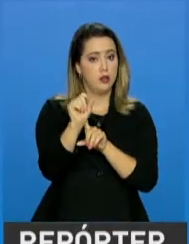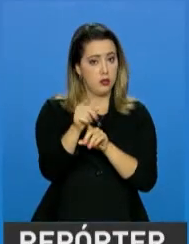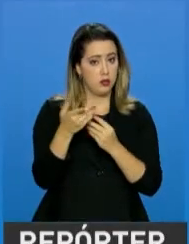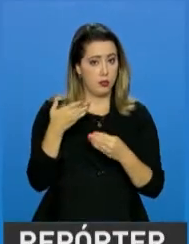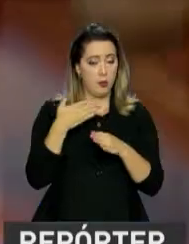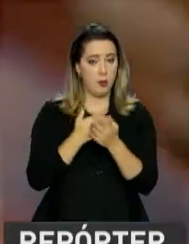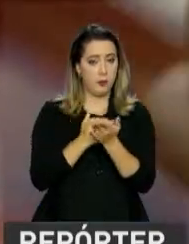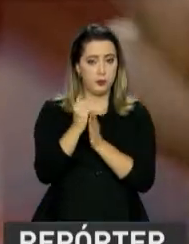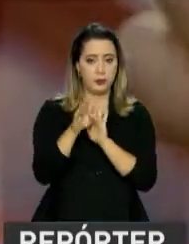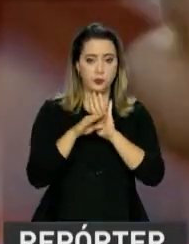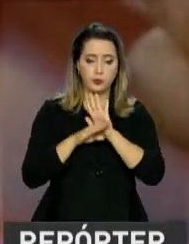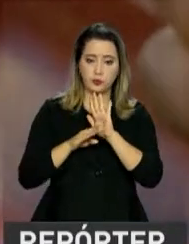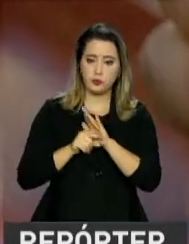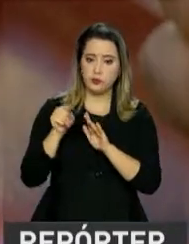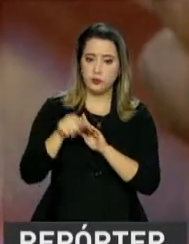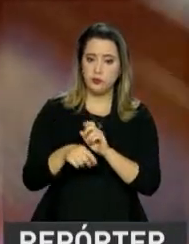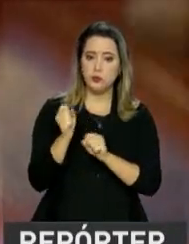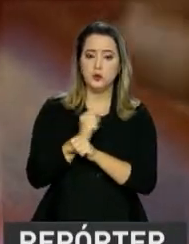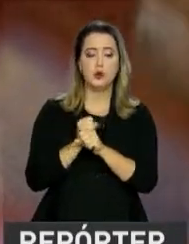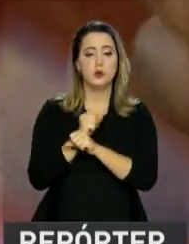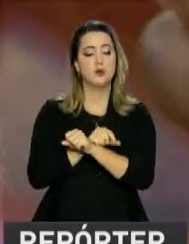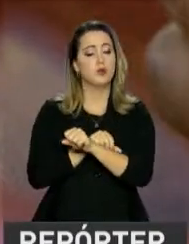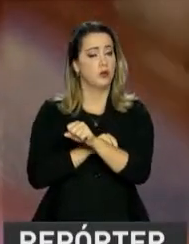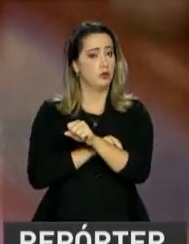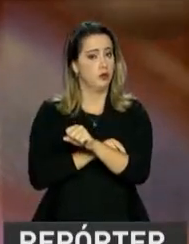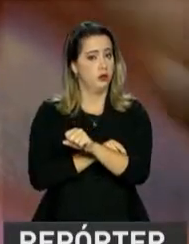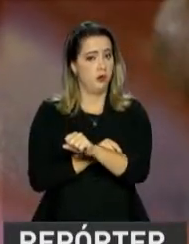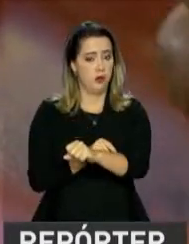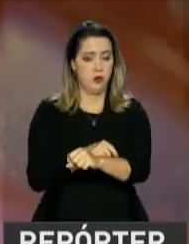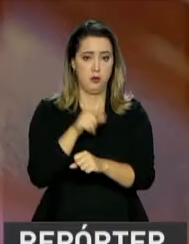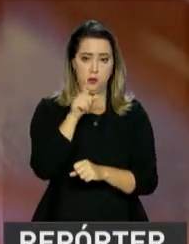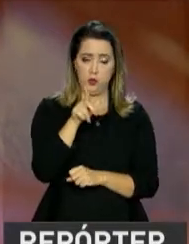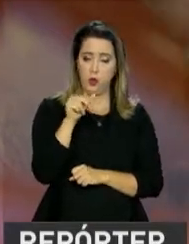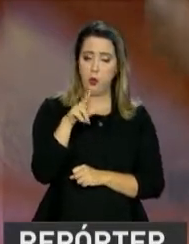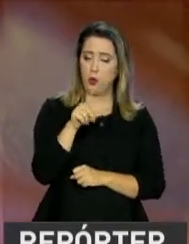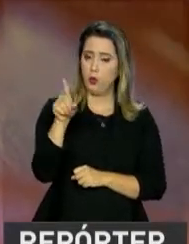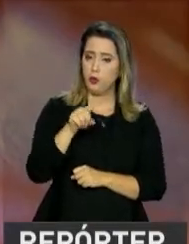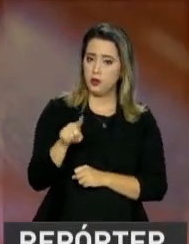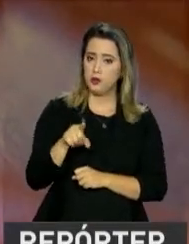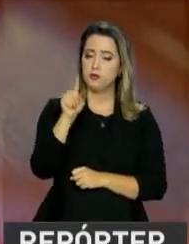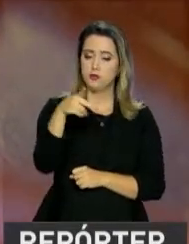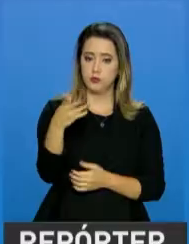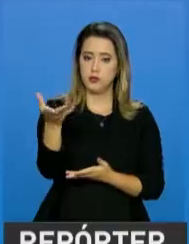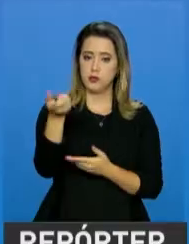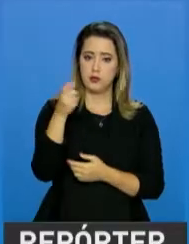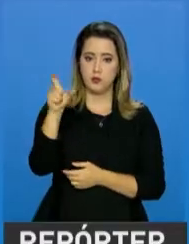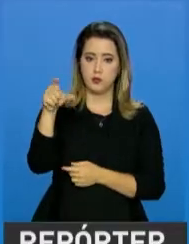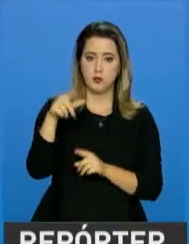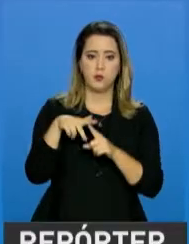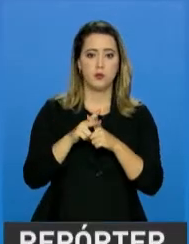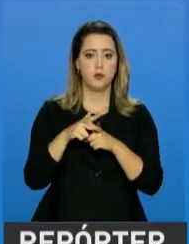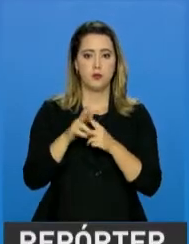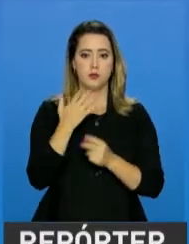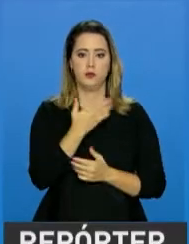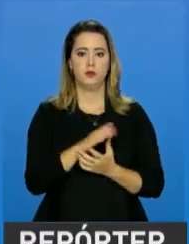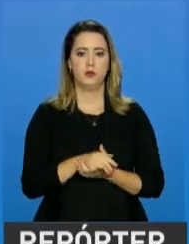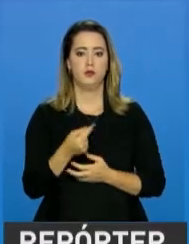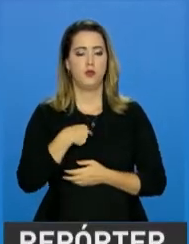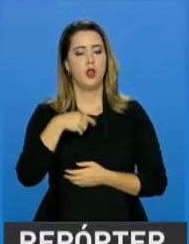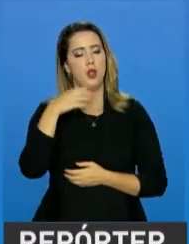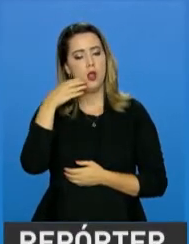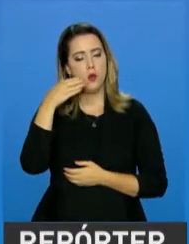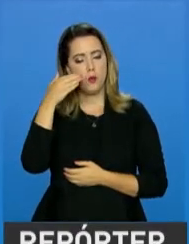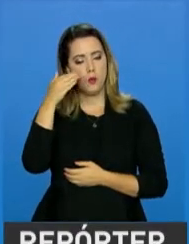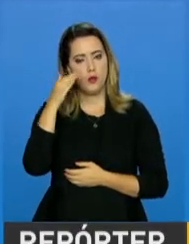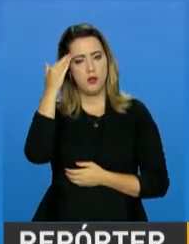piloto do programa neste ano luís santos da silva foi um dos contemplados eu entendo que o sonho